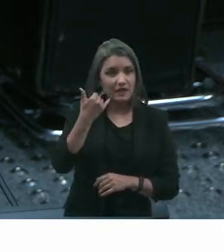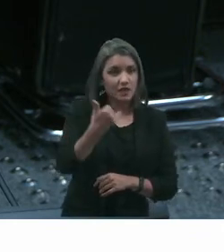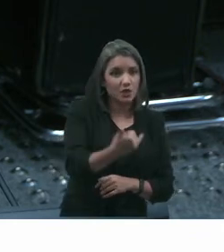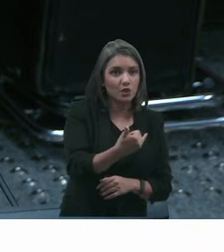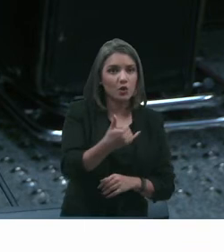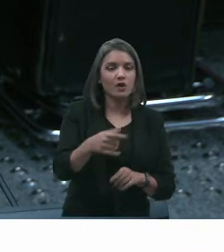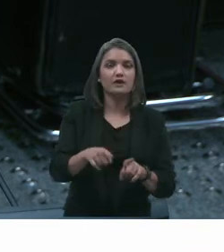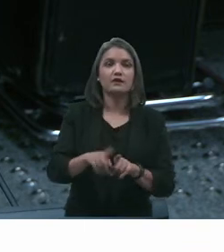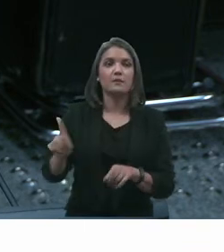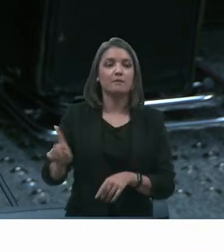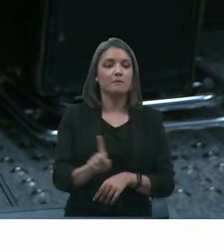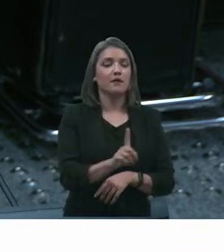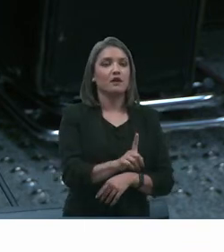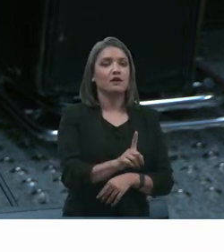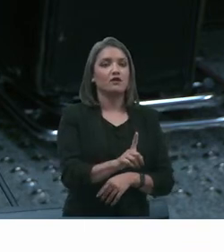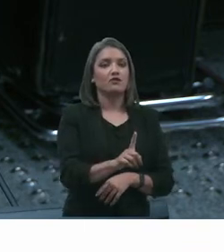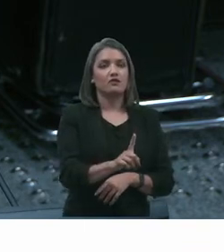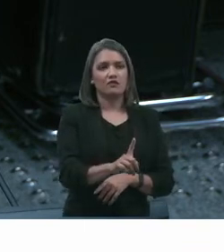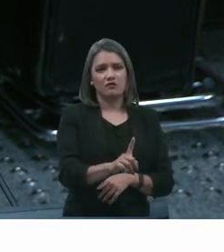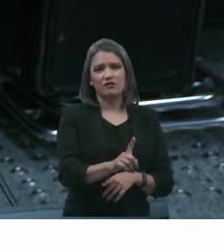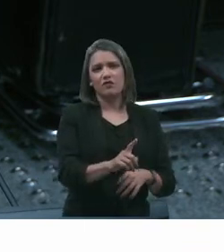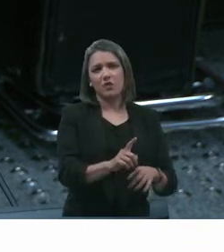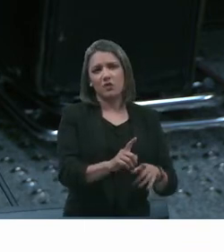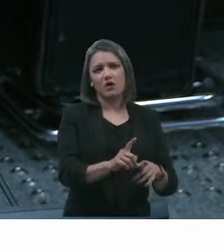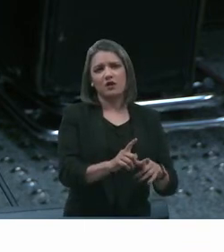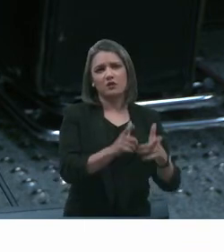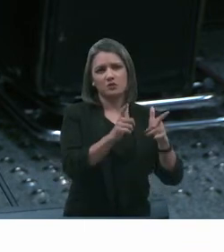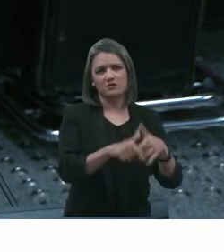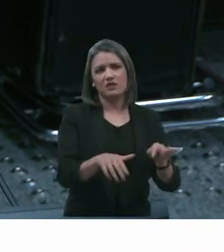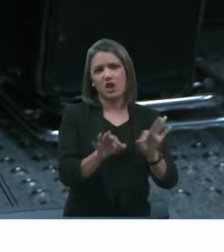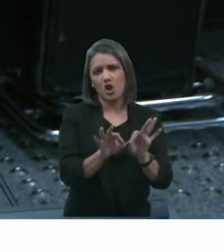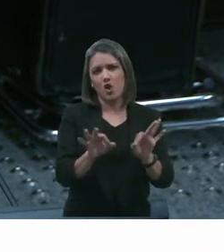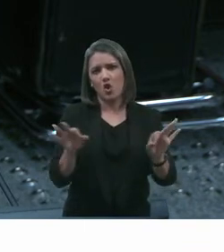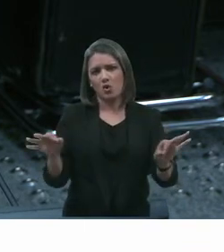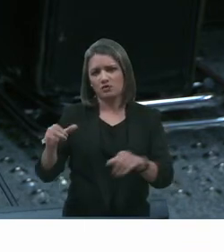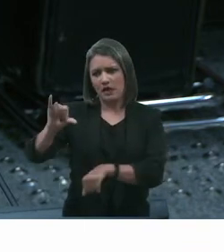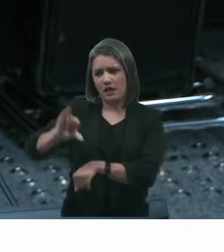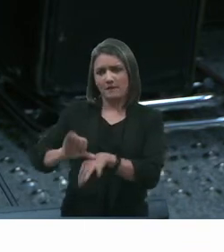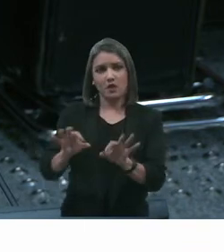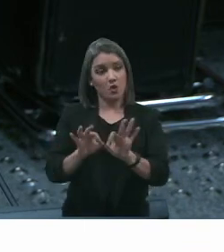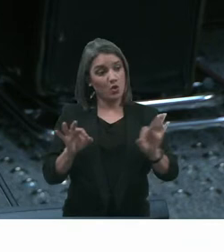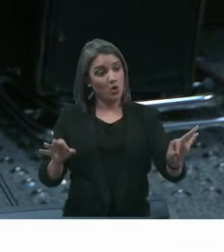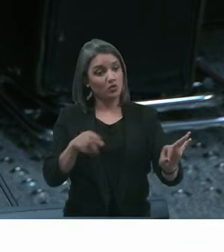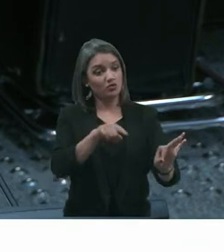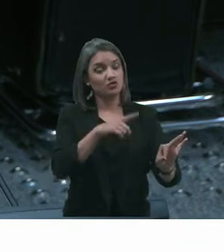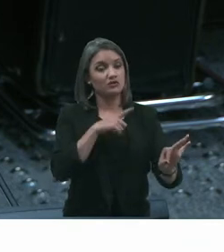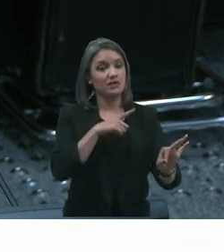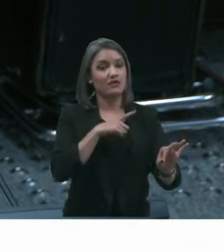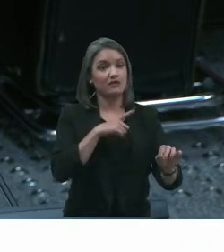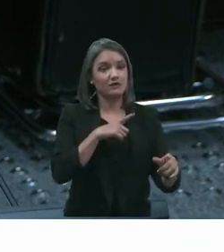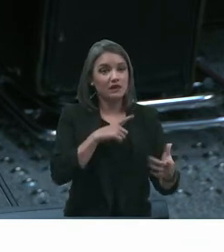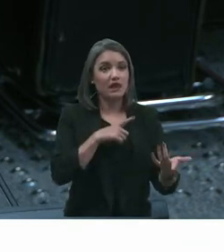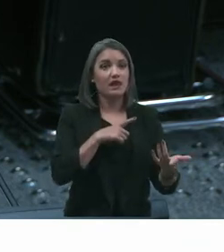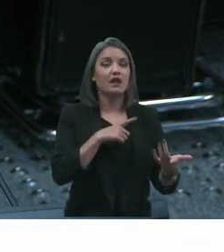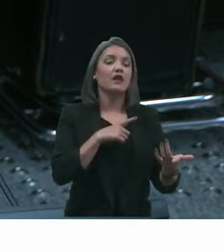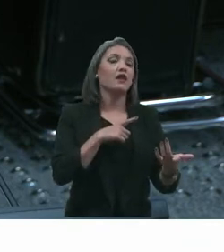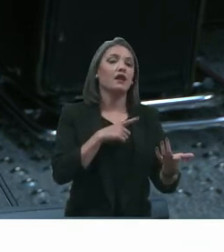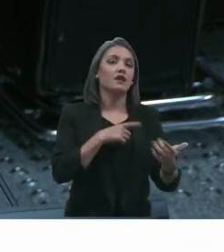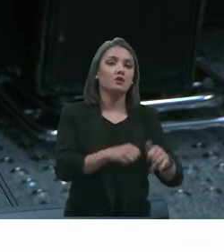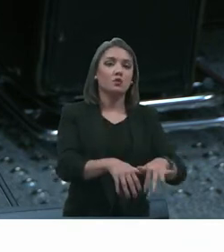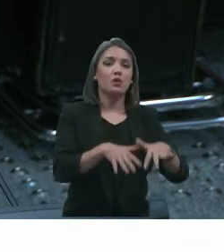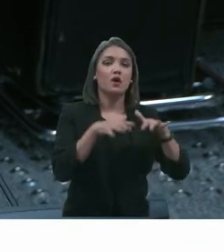até uma comarca distante da capital, onde estava sendo realizada a audiência de custódia do filho de